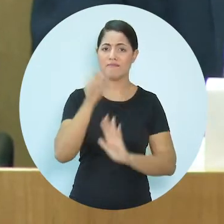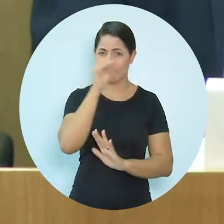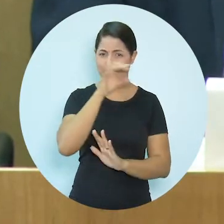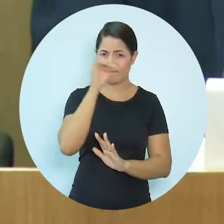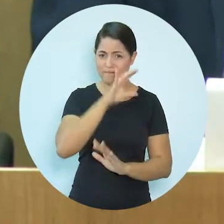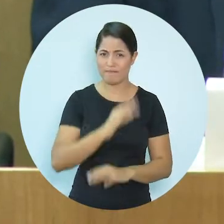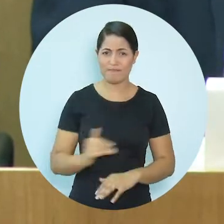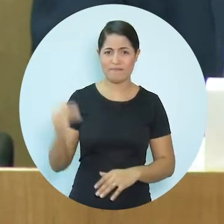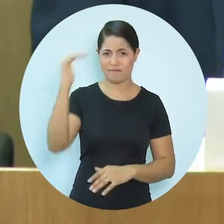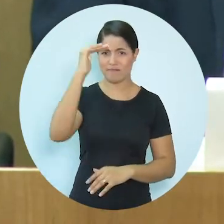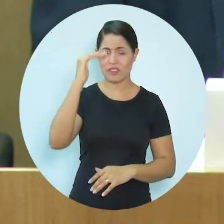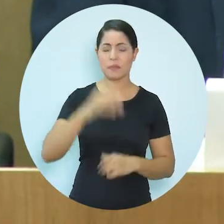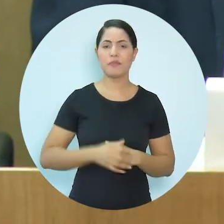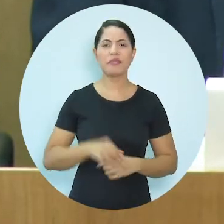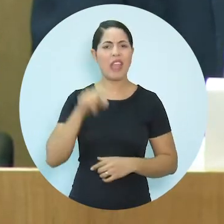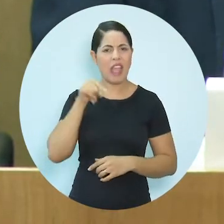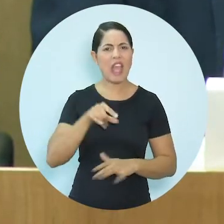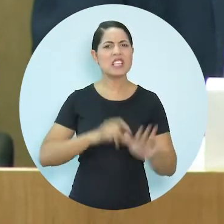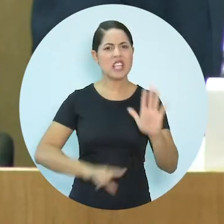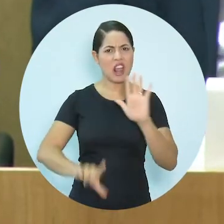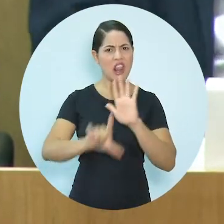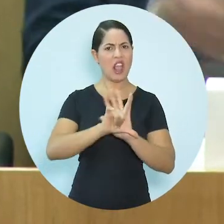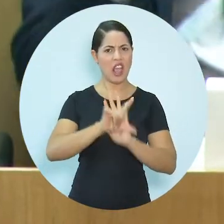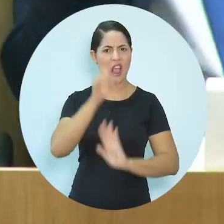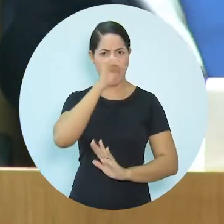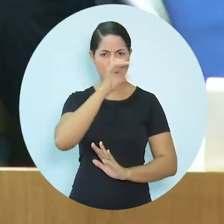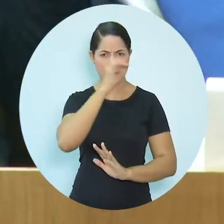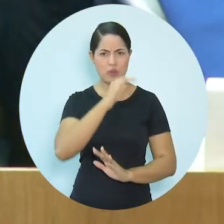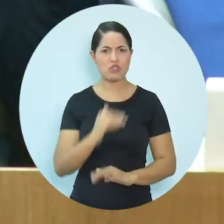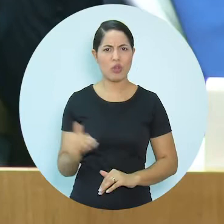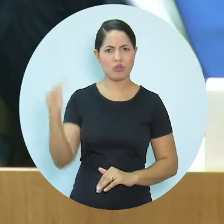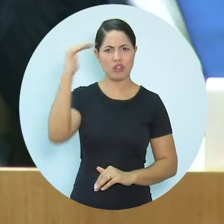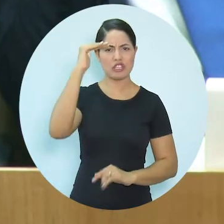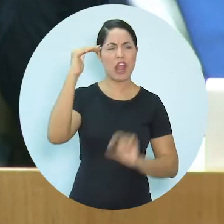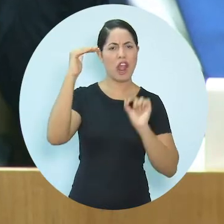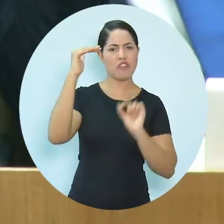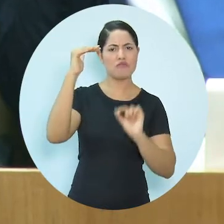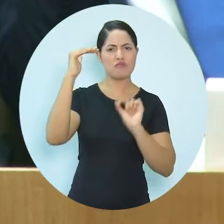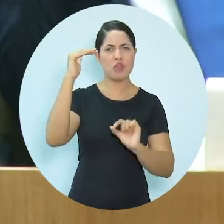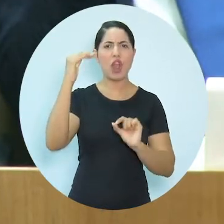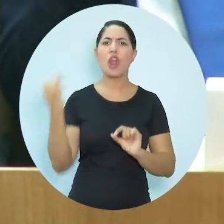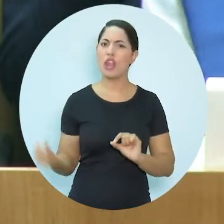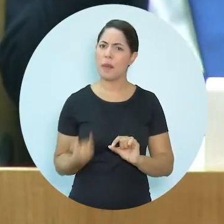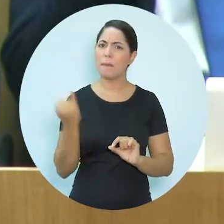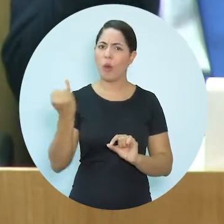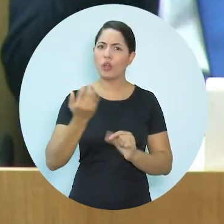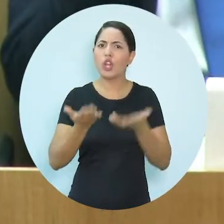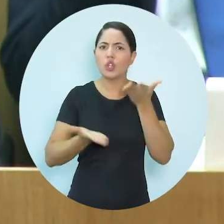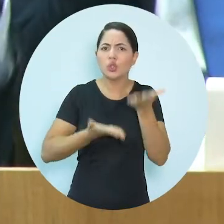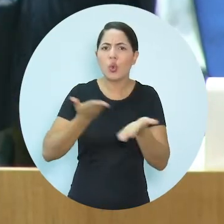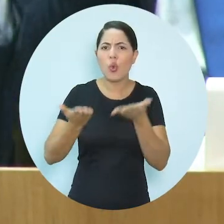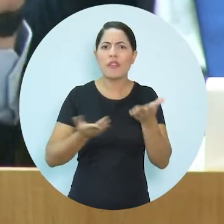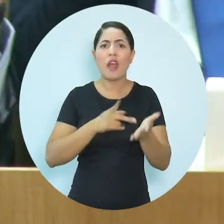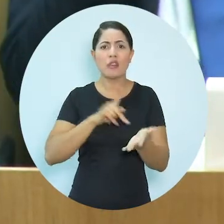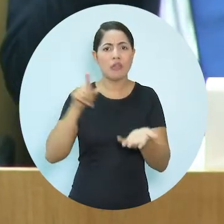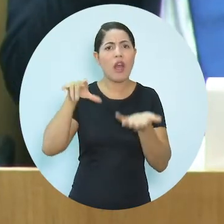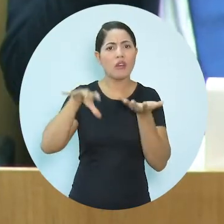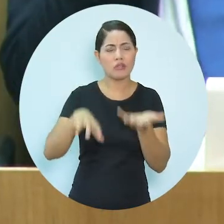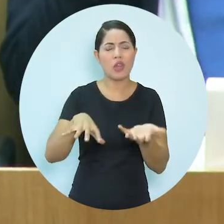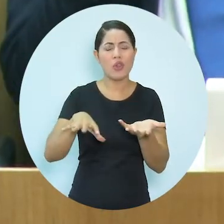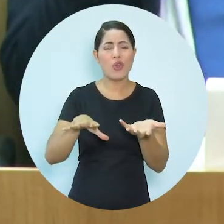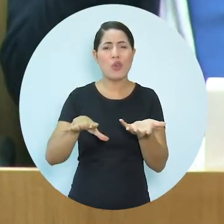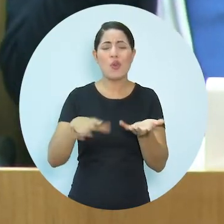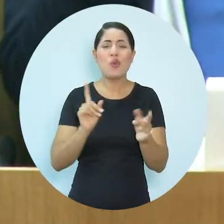lei de abuso de autoridade. Essa lei foi fruto de um debate ponderado, cuidadoso do